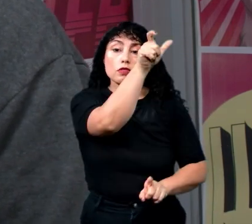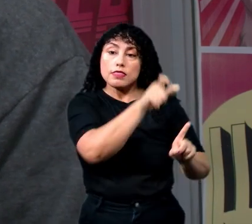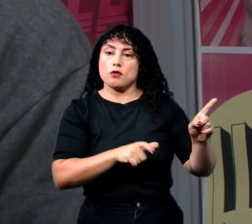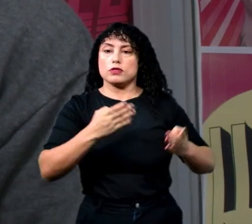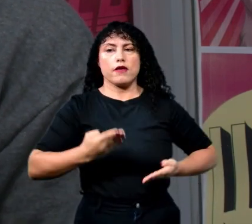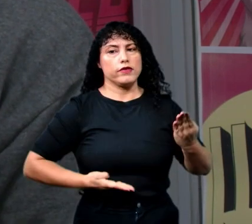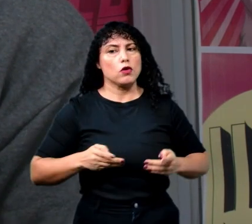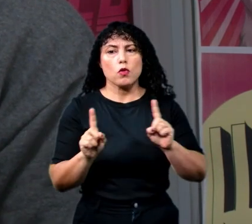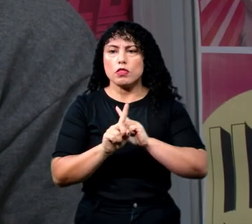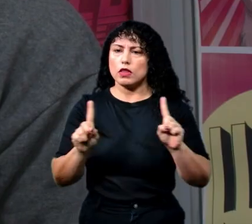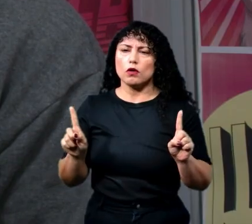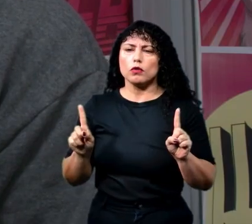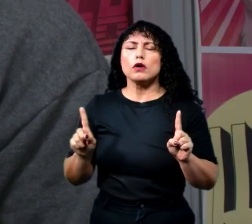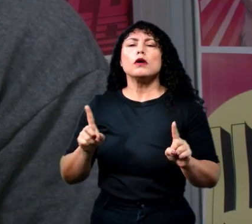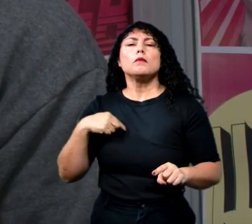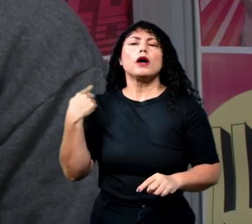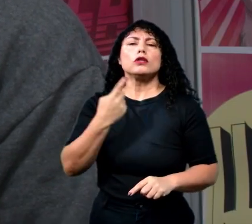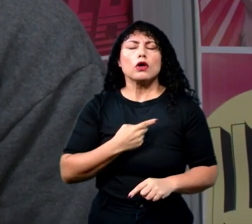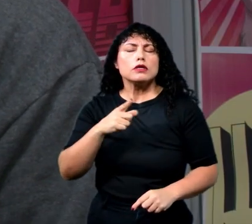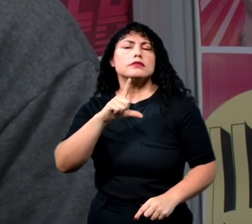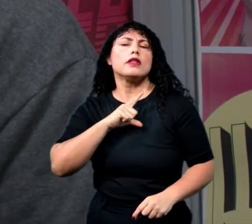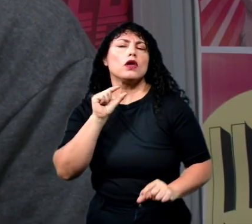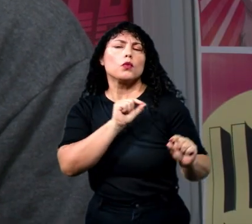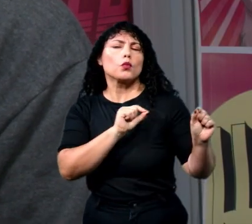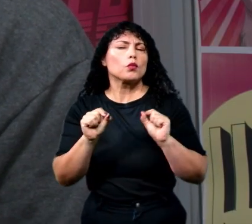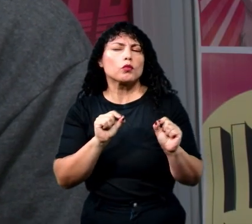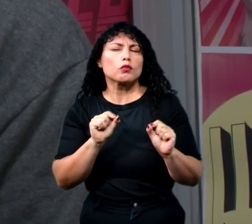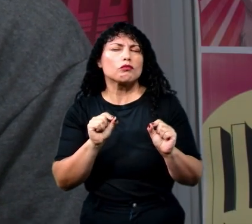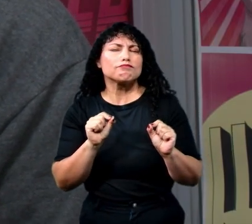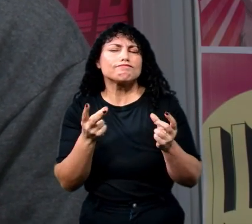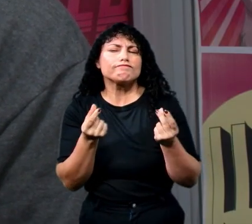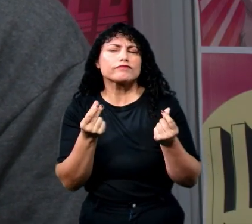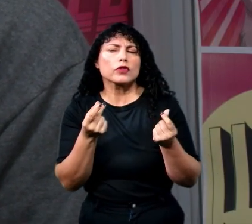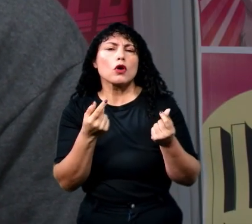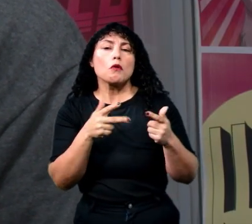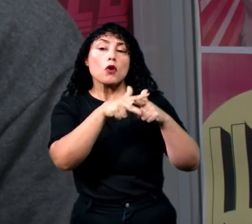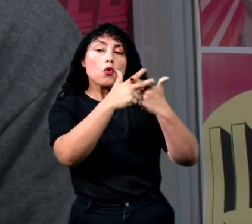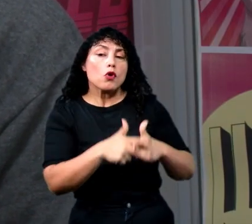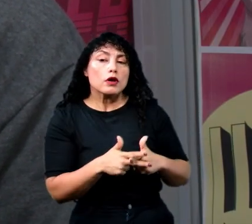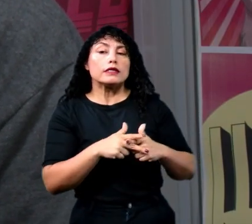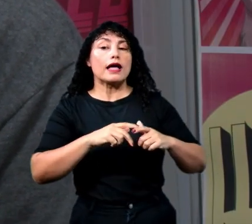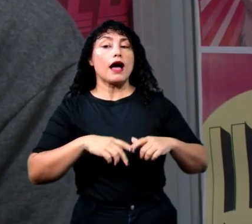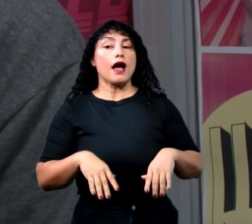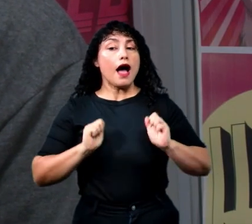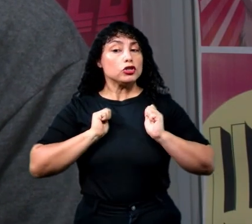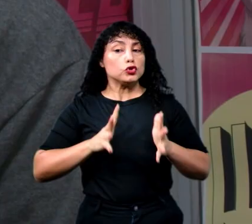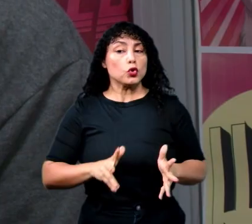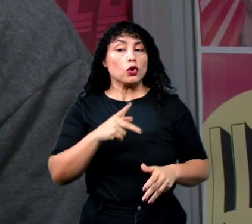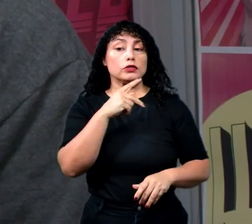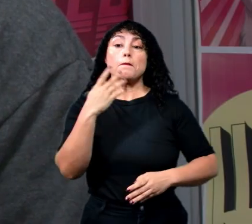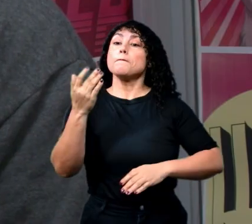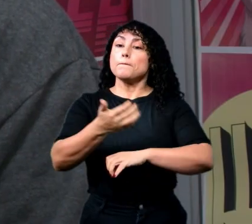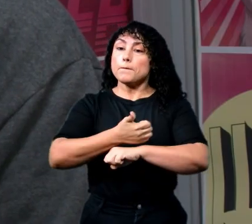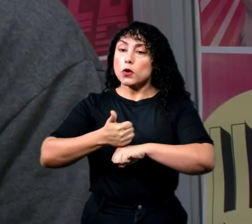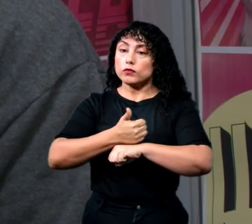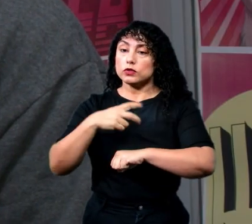né? Mas sim a gente faz com que haja um reparo nas atitudes dele profissionalmente,